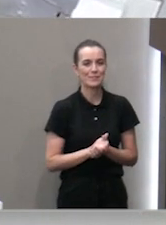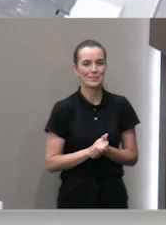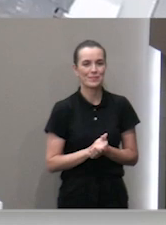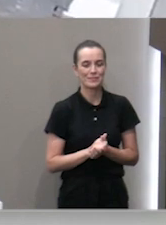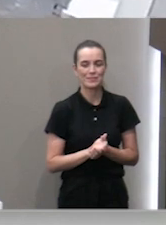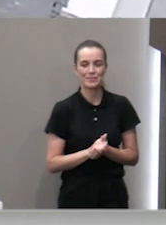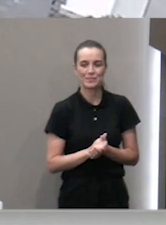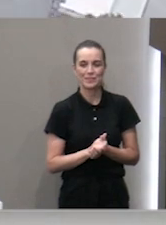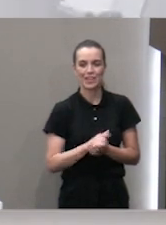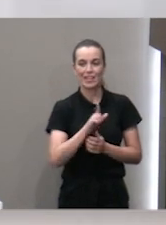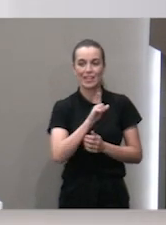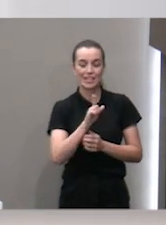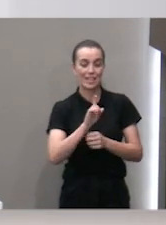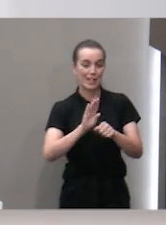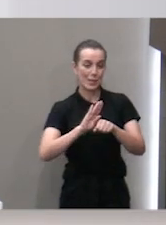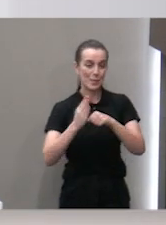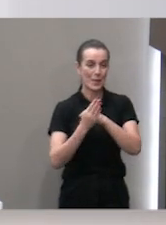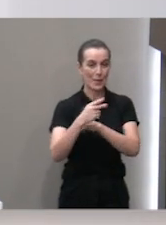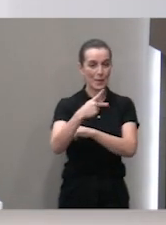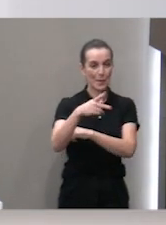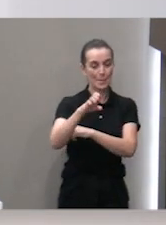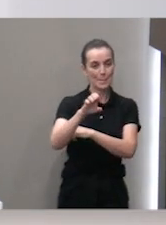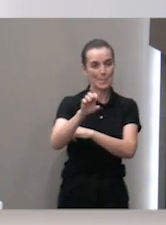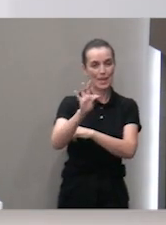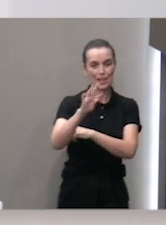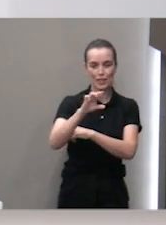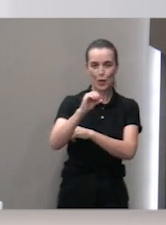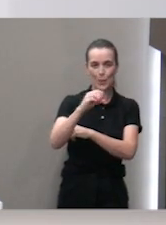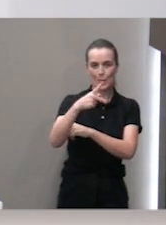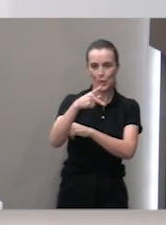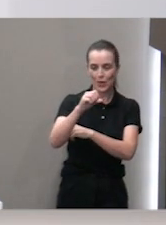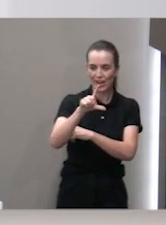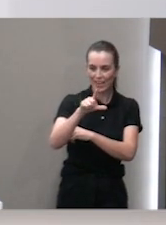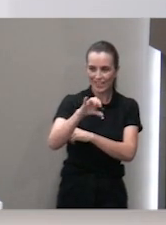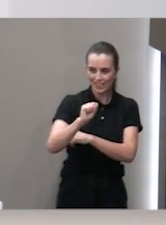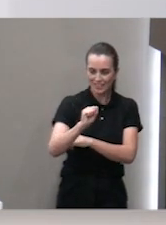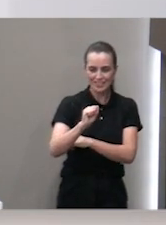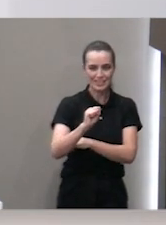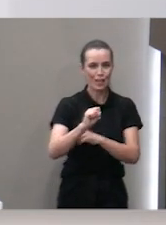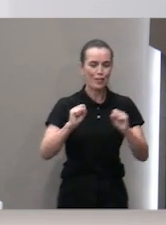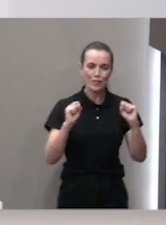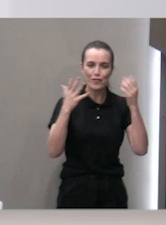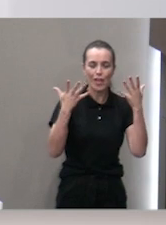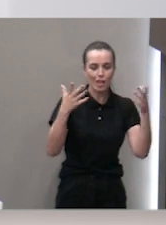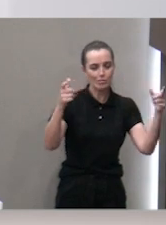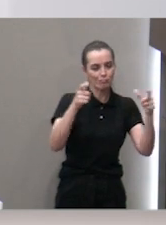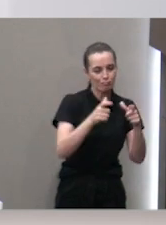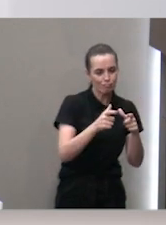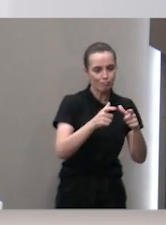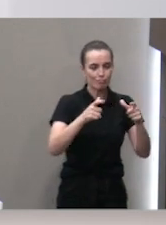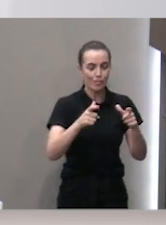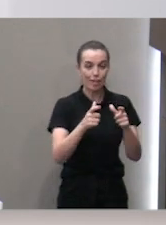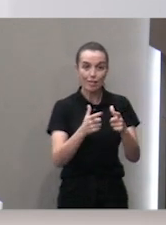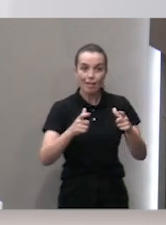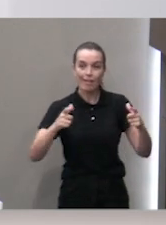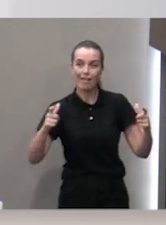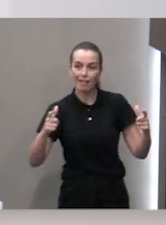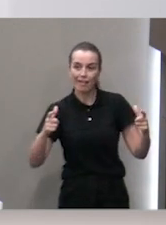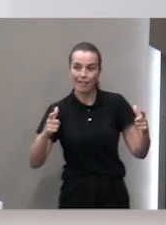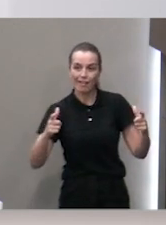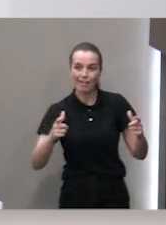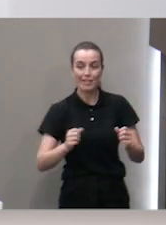da Petrópolis, que hoje é utilizado para festas de pequeno, médio e grande porte, ensaios da invernada do